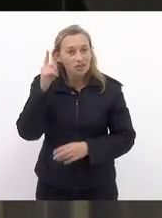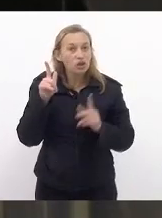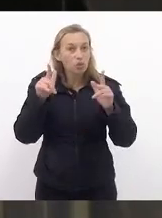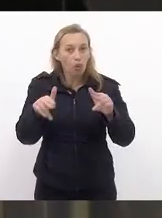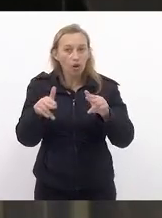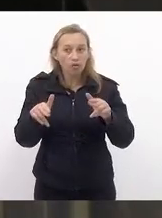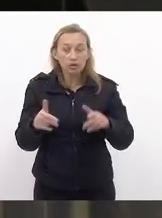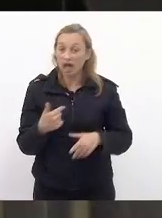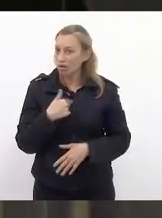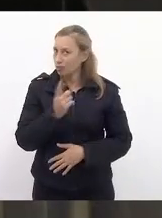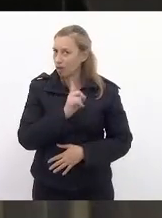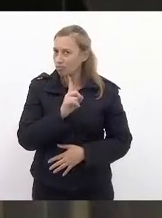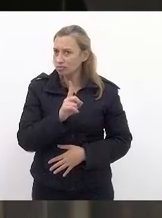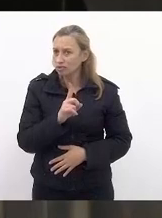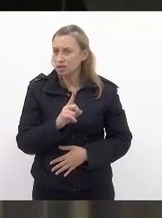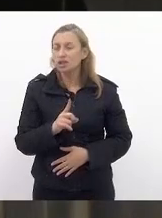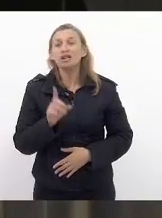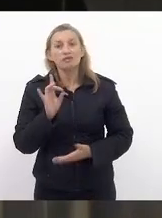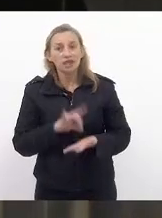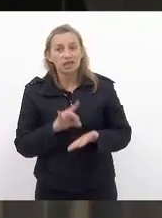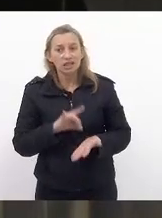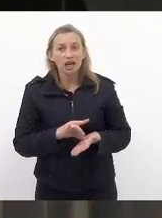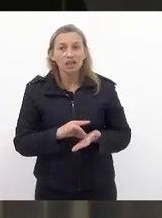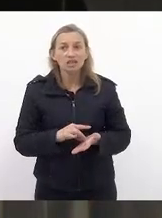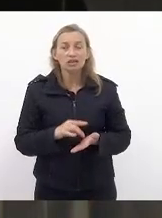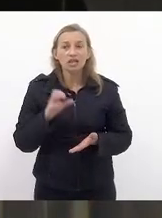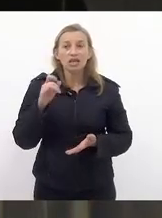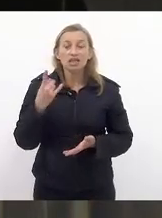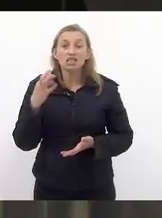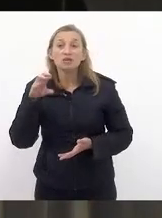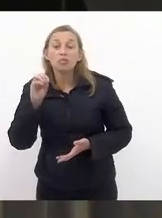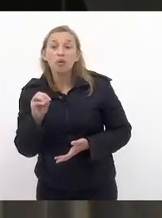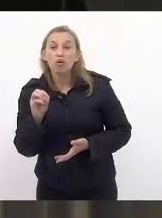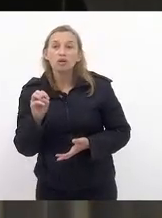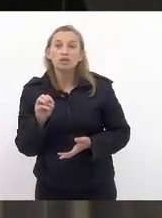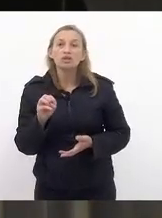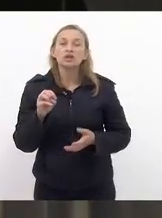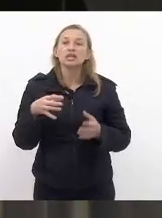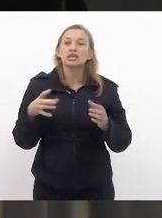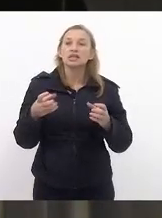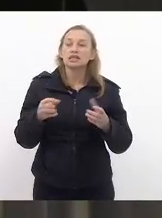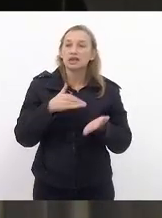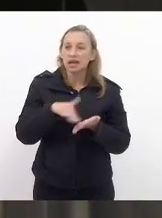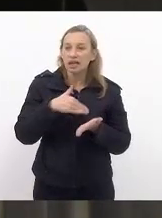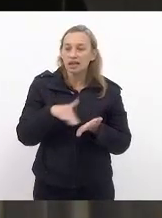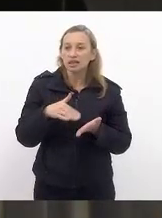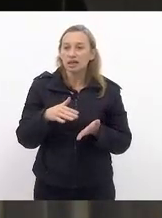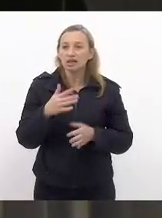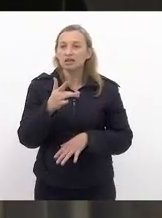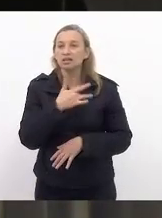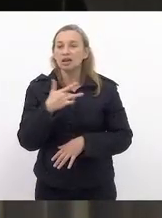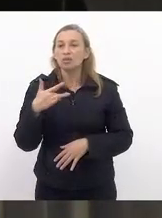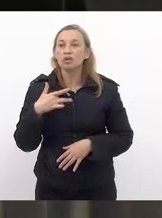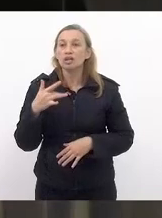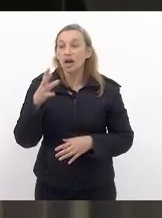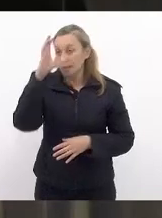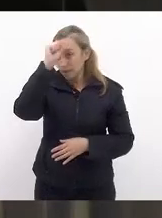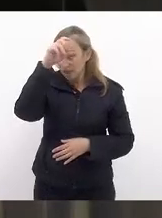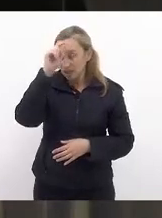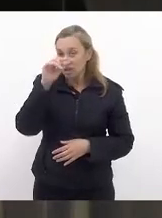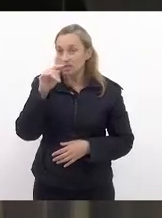iguais eu não tenho ter verdade que para o simpósio o secretário de saúde é Aprendiz de tirando